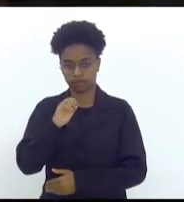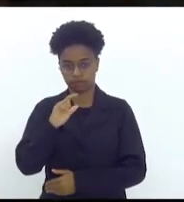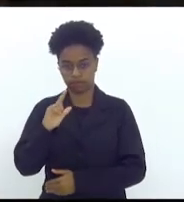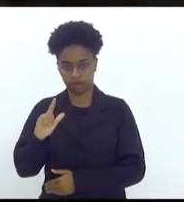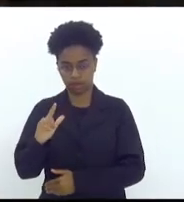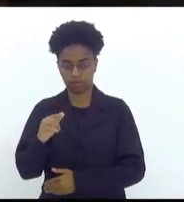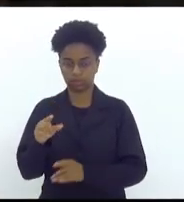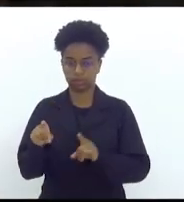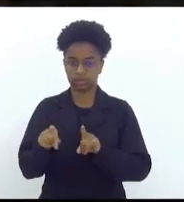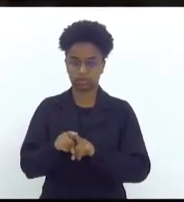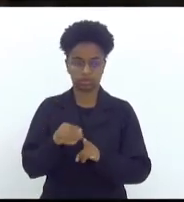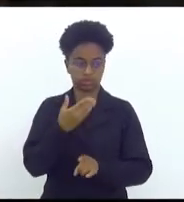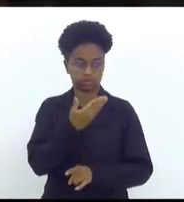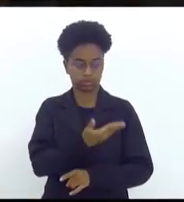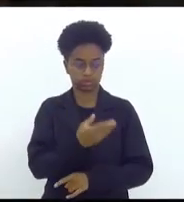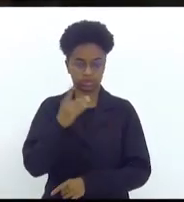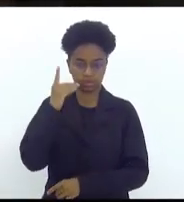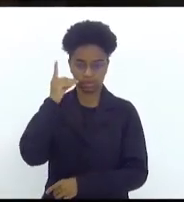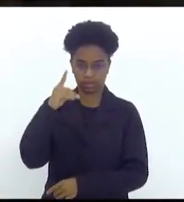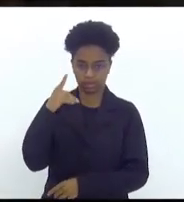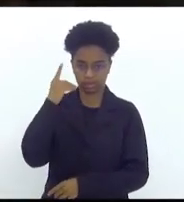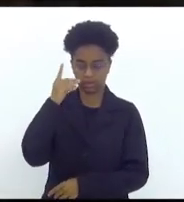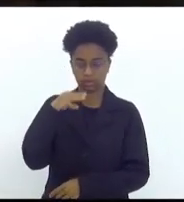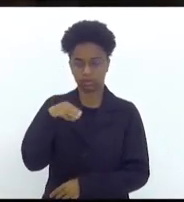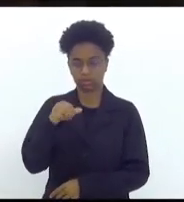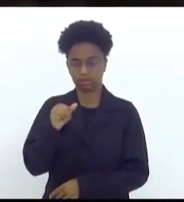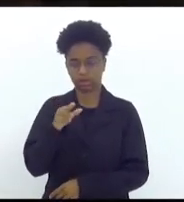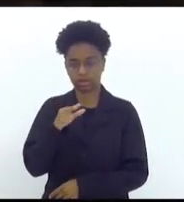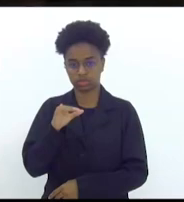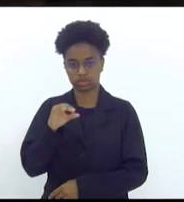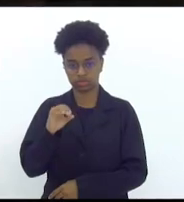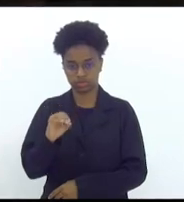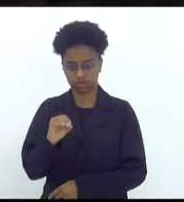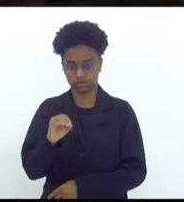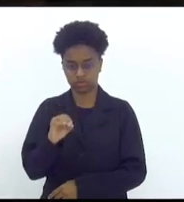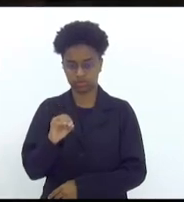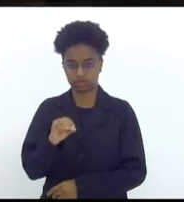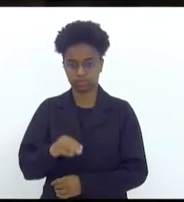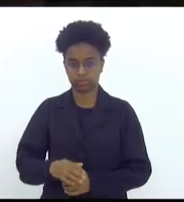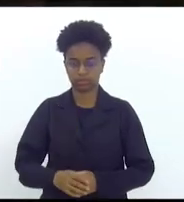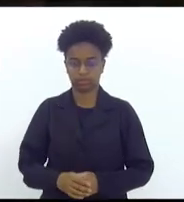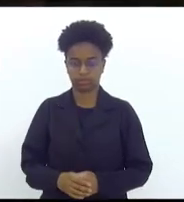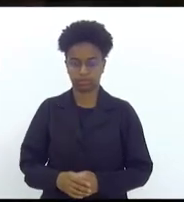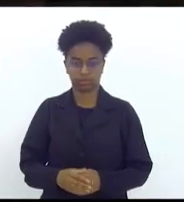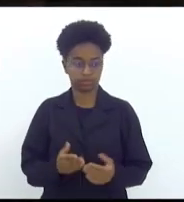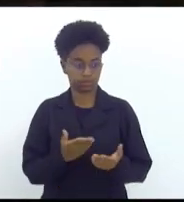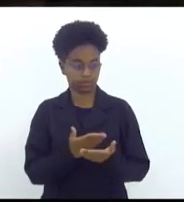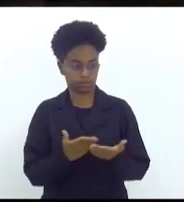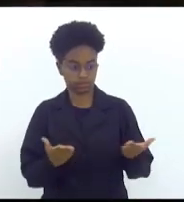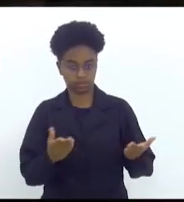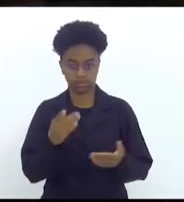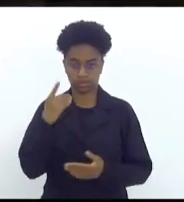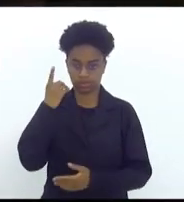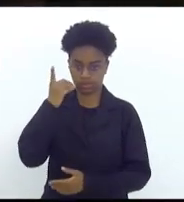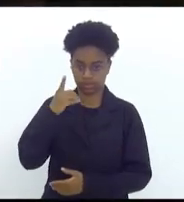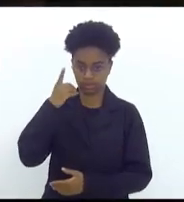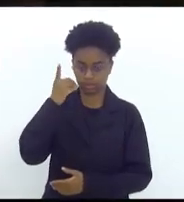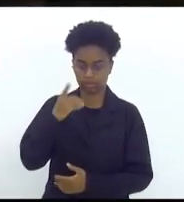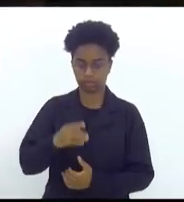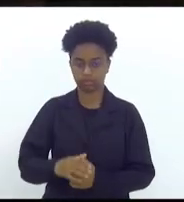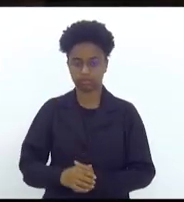senhor Deputado Márcio Gualberto senhoras e senhores deputados